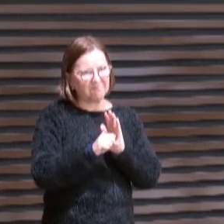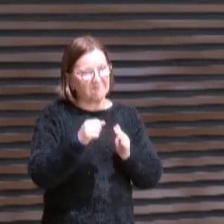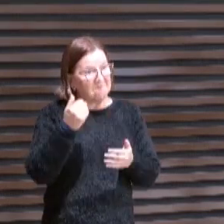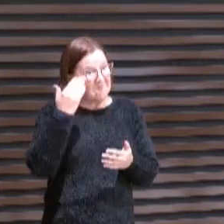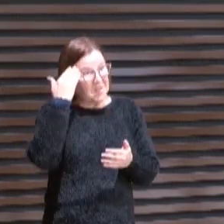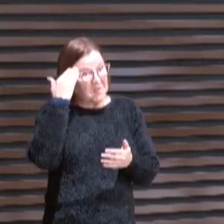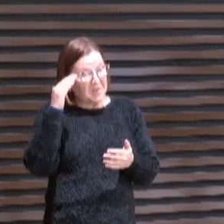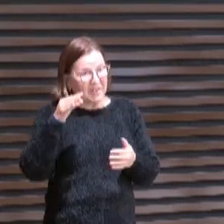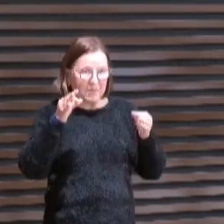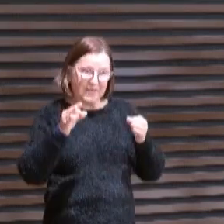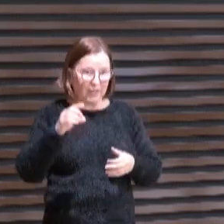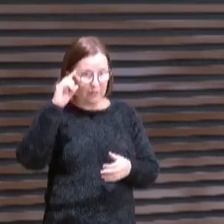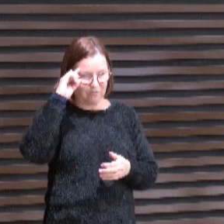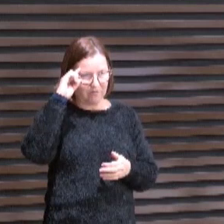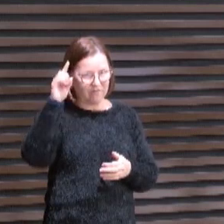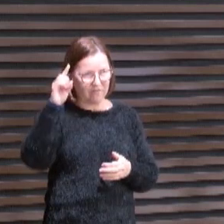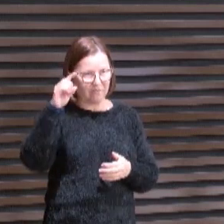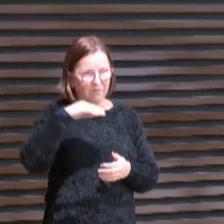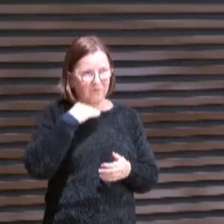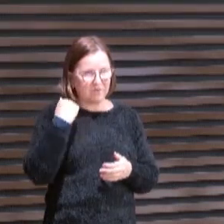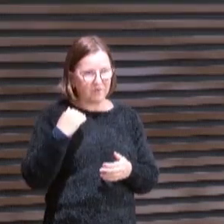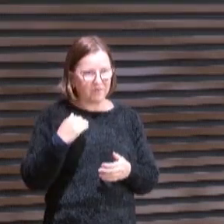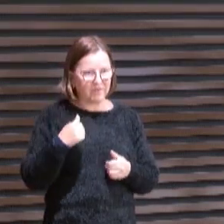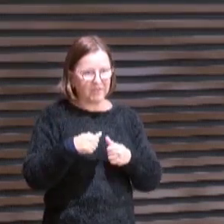mas este monge que vivia